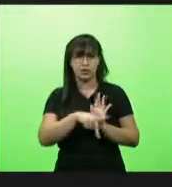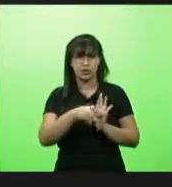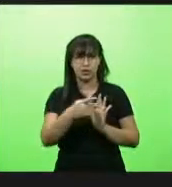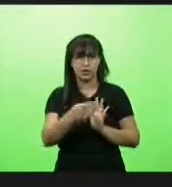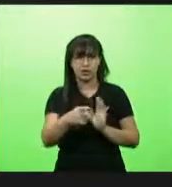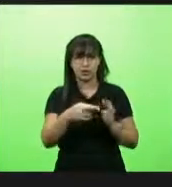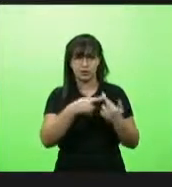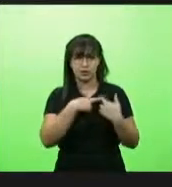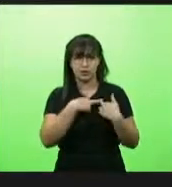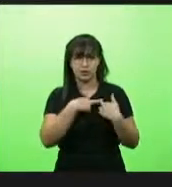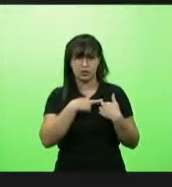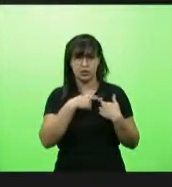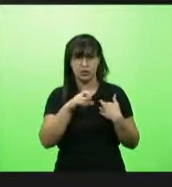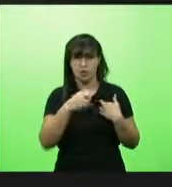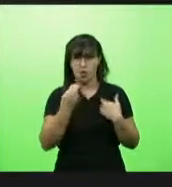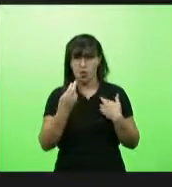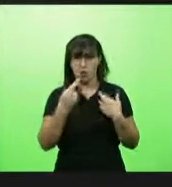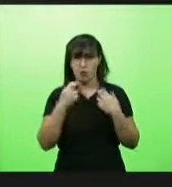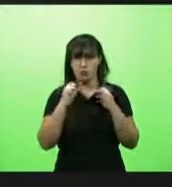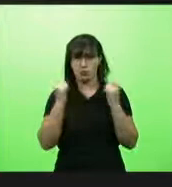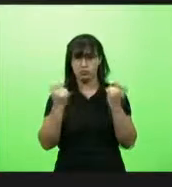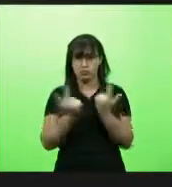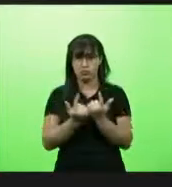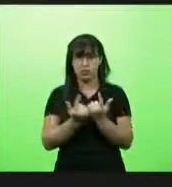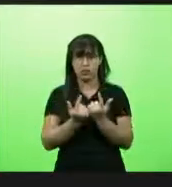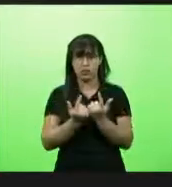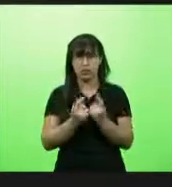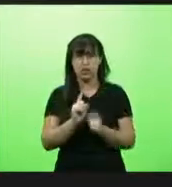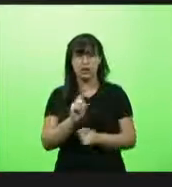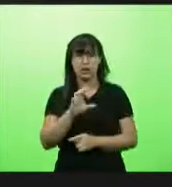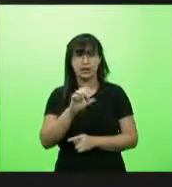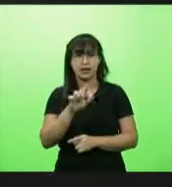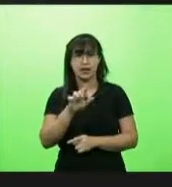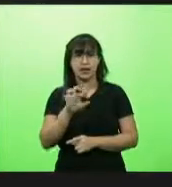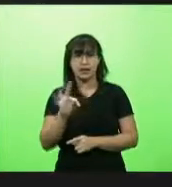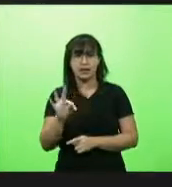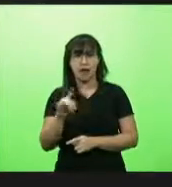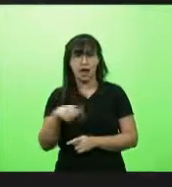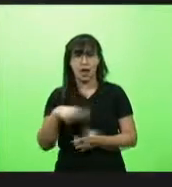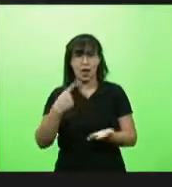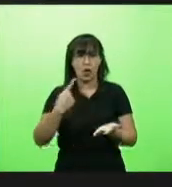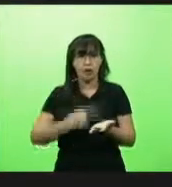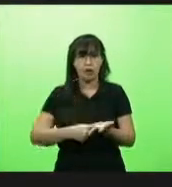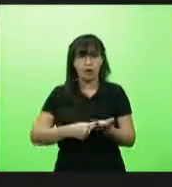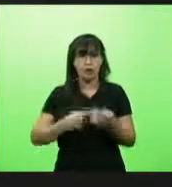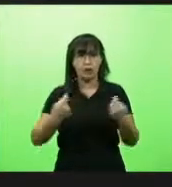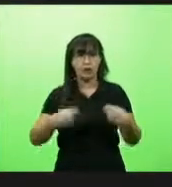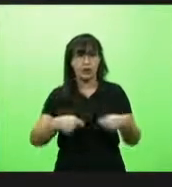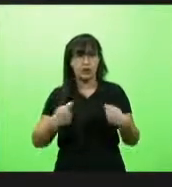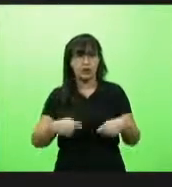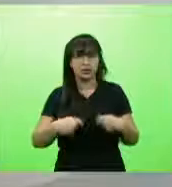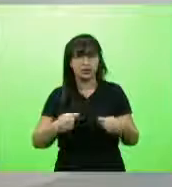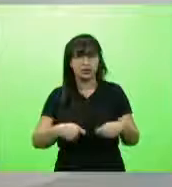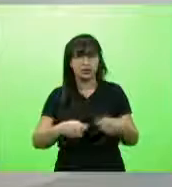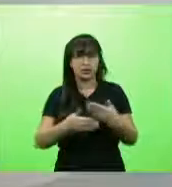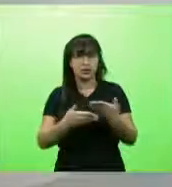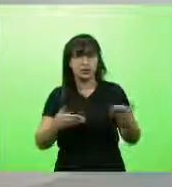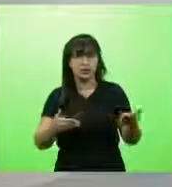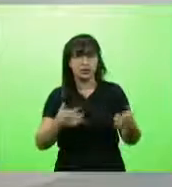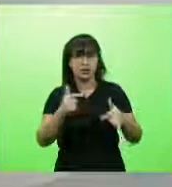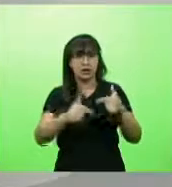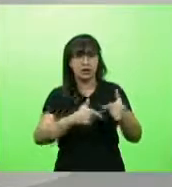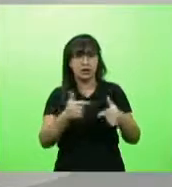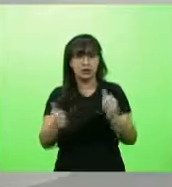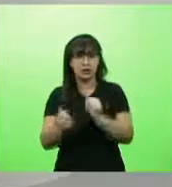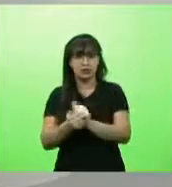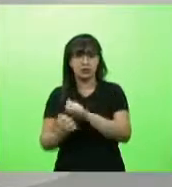A questão, nem da Assembleia. A questão da CLT, na verdade, é mais um acordo que precisa ser firmado entre trabalhadores e empregadores,